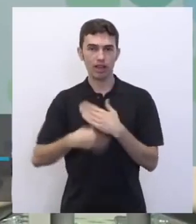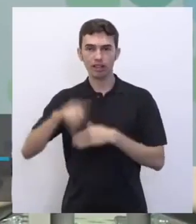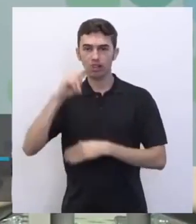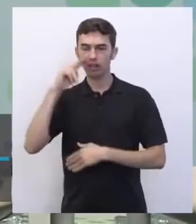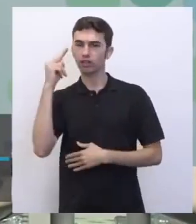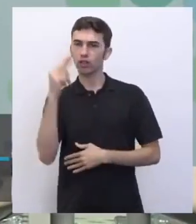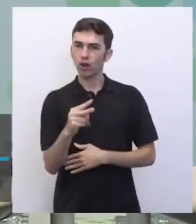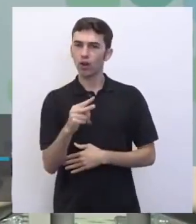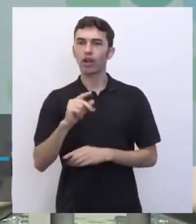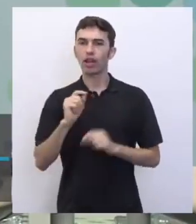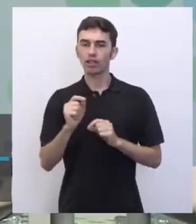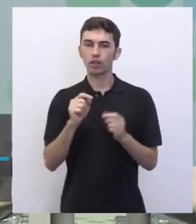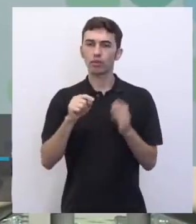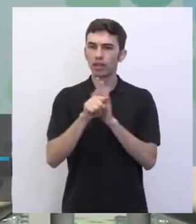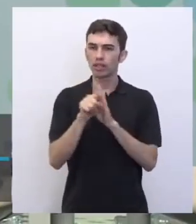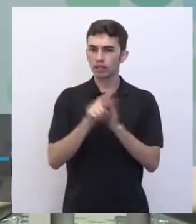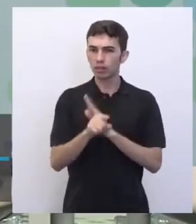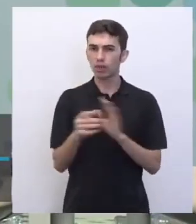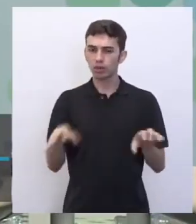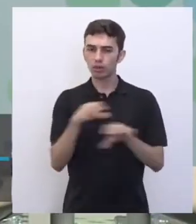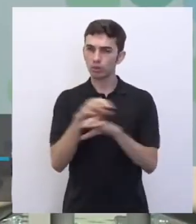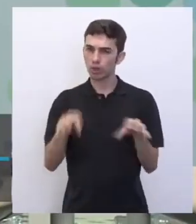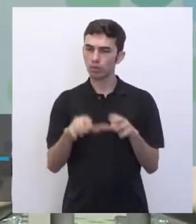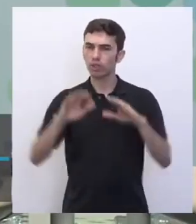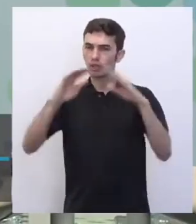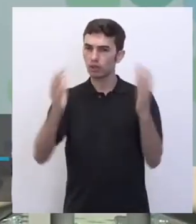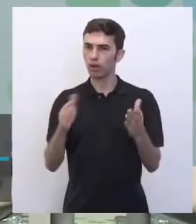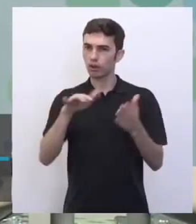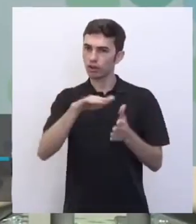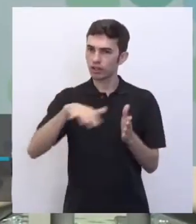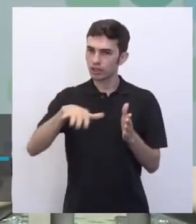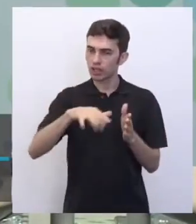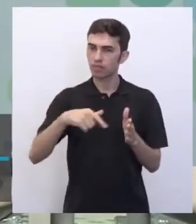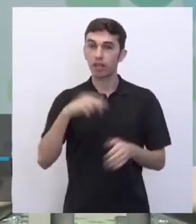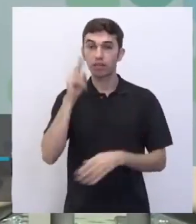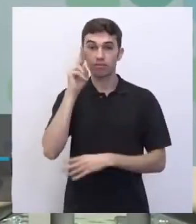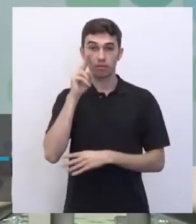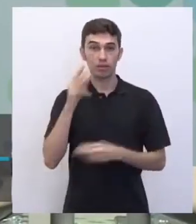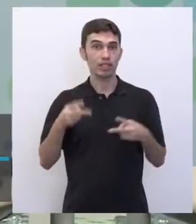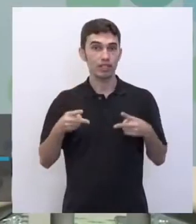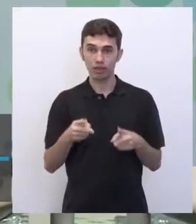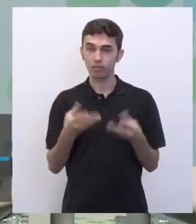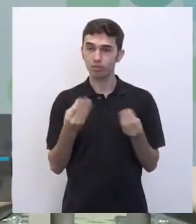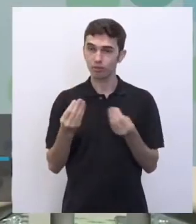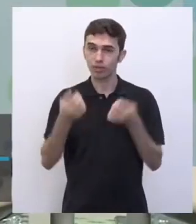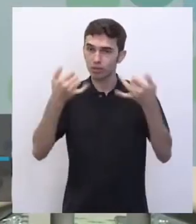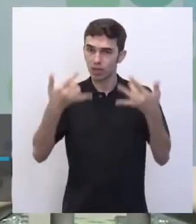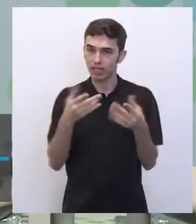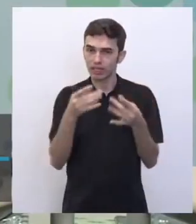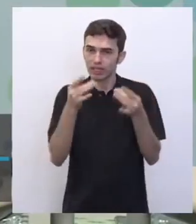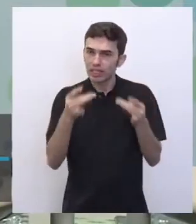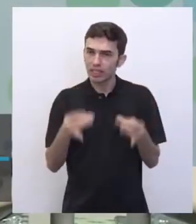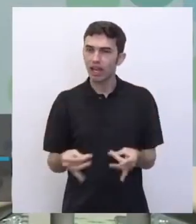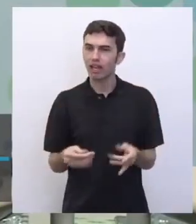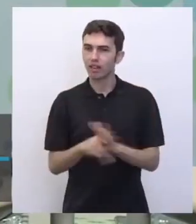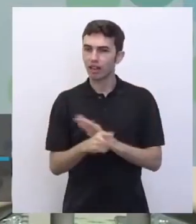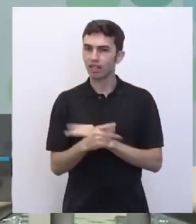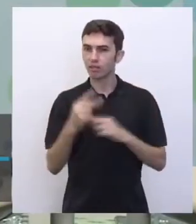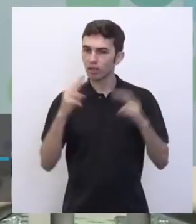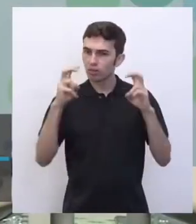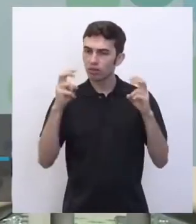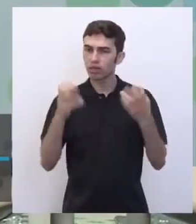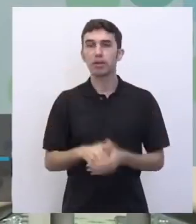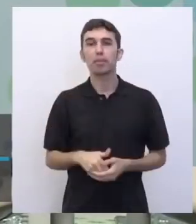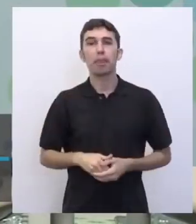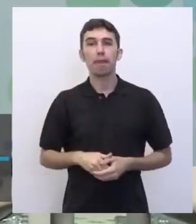tendo esse olhar para as questões, né, do bioma e do ecossistemas, né? Lembrando que hoje nós vamos falar muito sobre isso, muito sobre essa